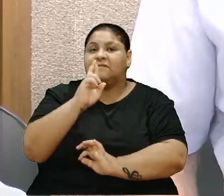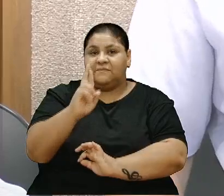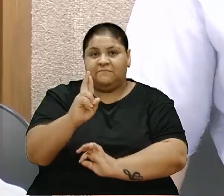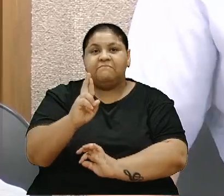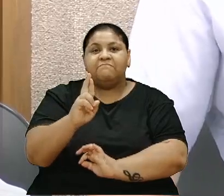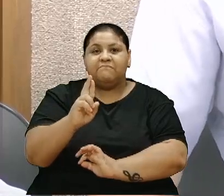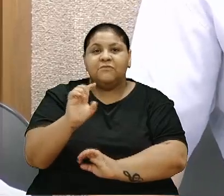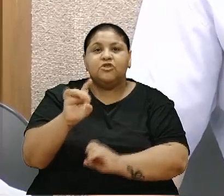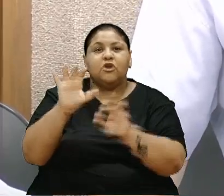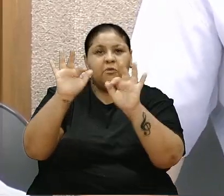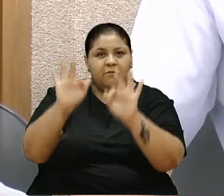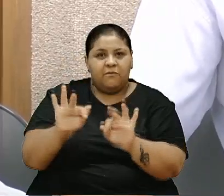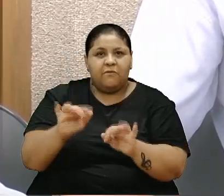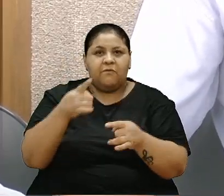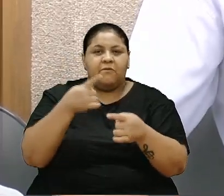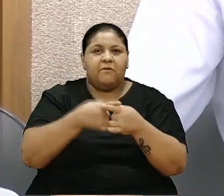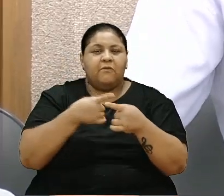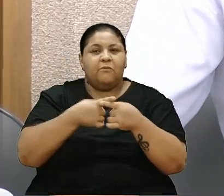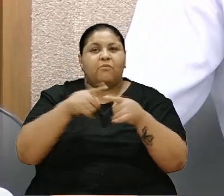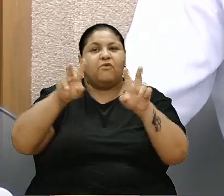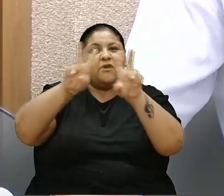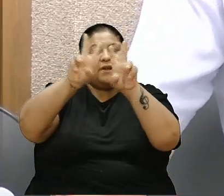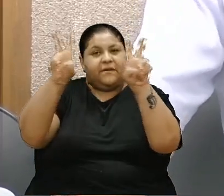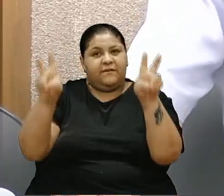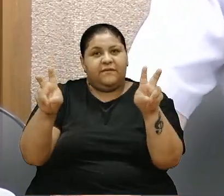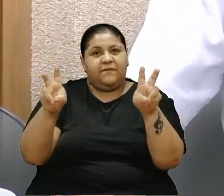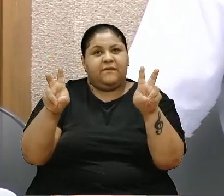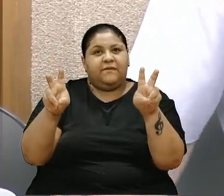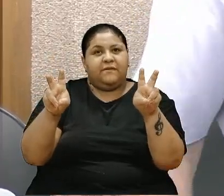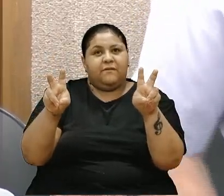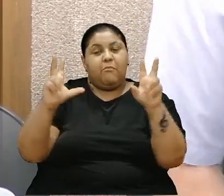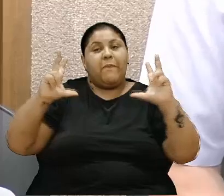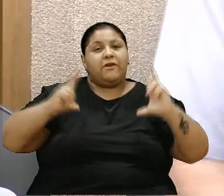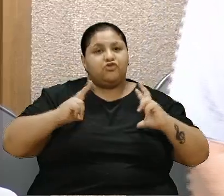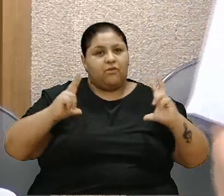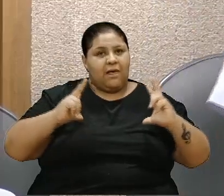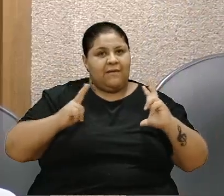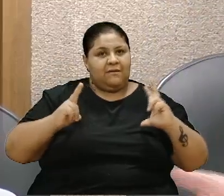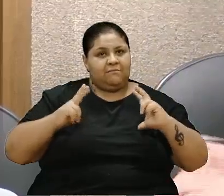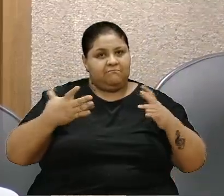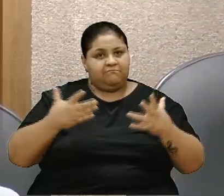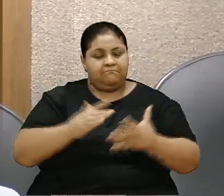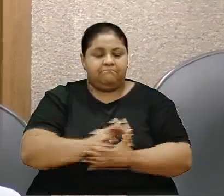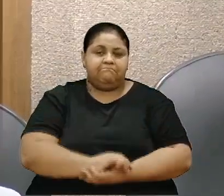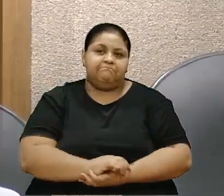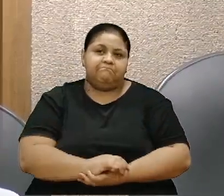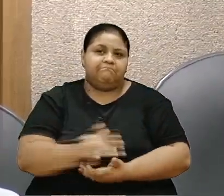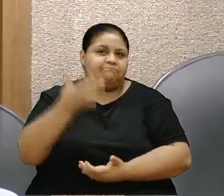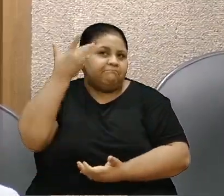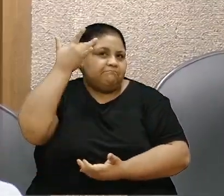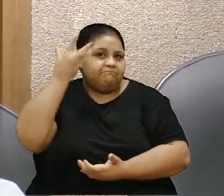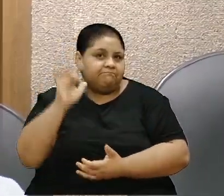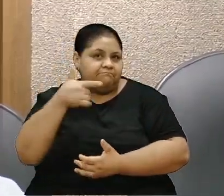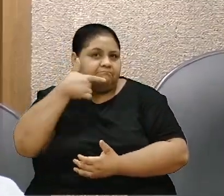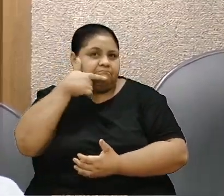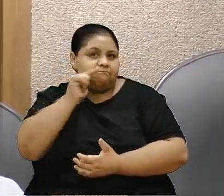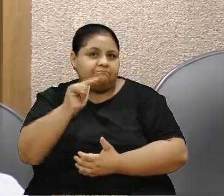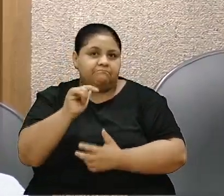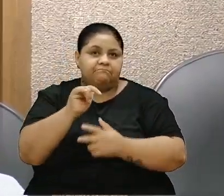concluindo, porque são matéria de cunho privado, né? Então, não sei se a senhora vai conseguir